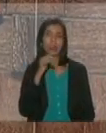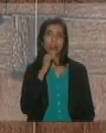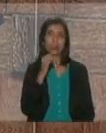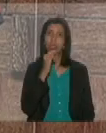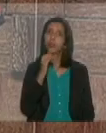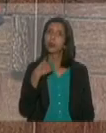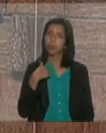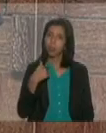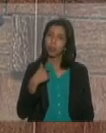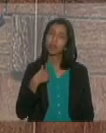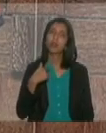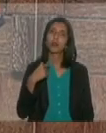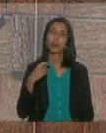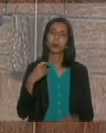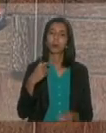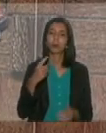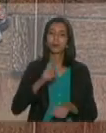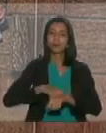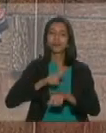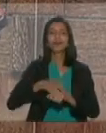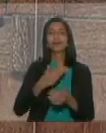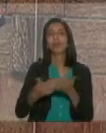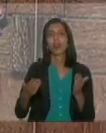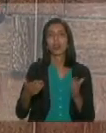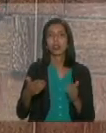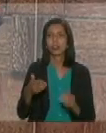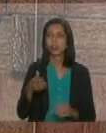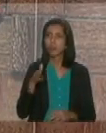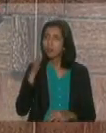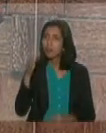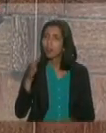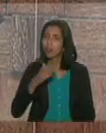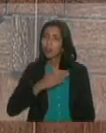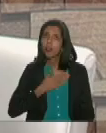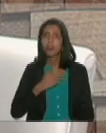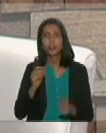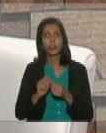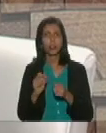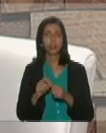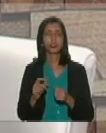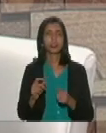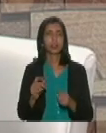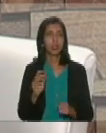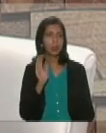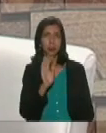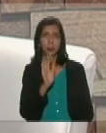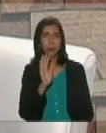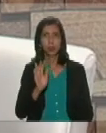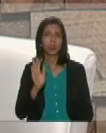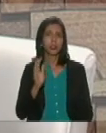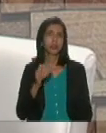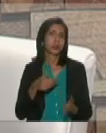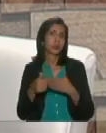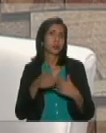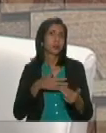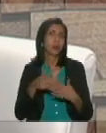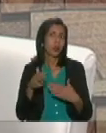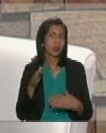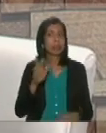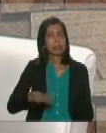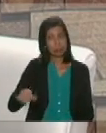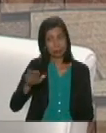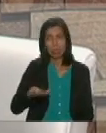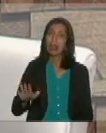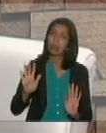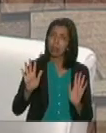assim, você tá perdendo seu tempo. Vai lá fazer o que você quer fazer. Mas isso não compete quando se trata de exatamente, adulto,